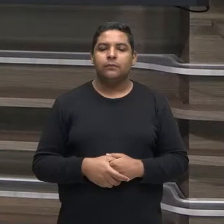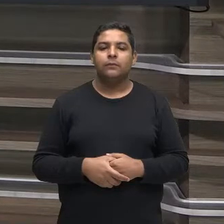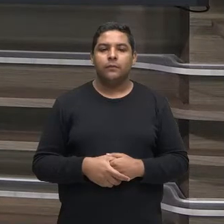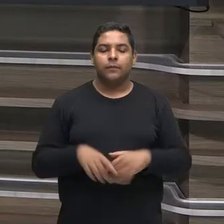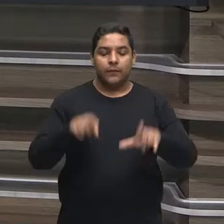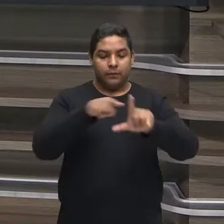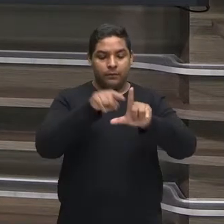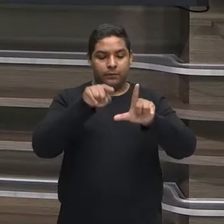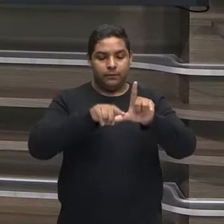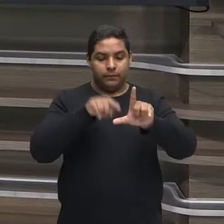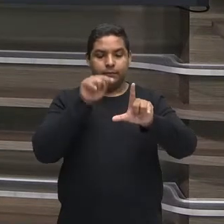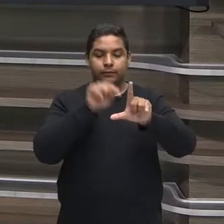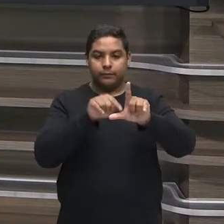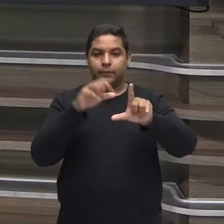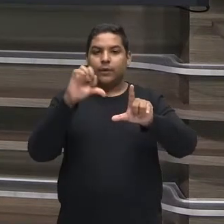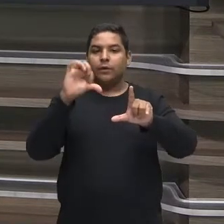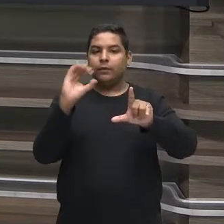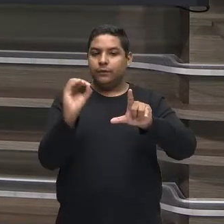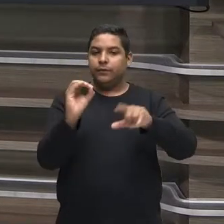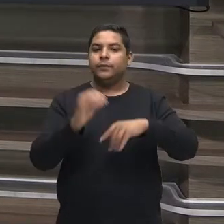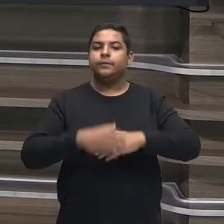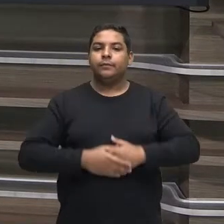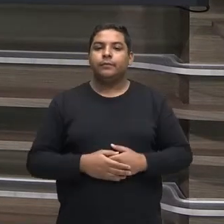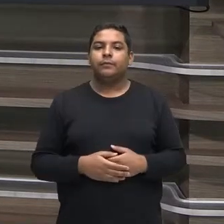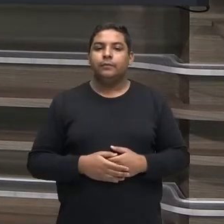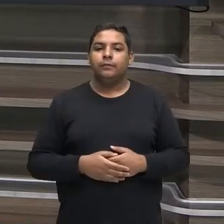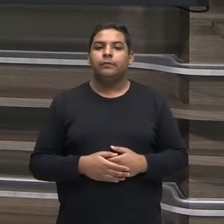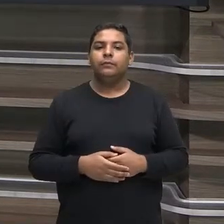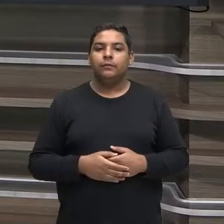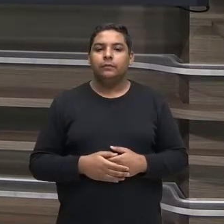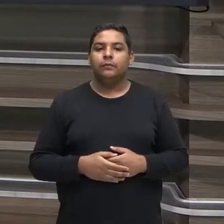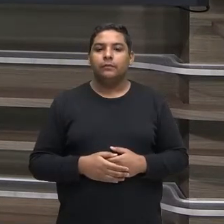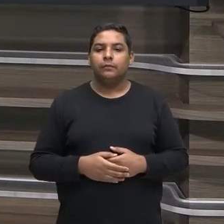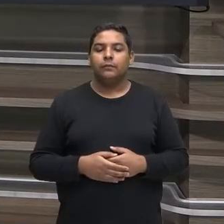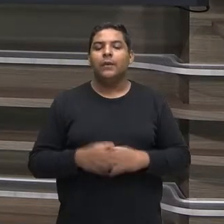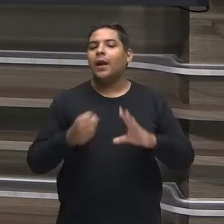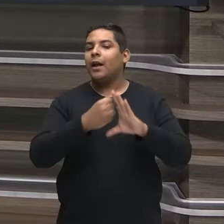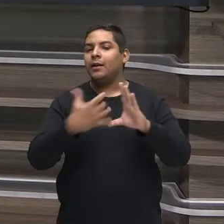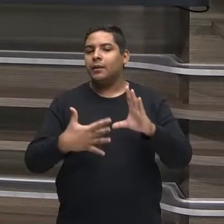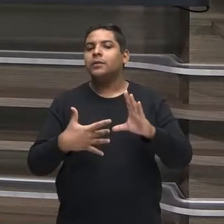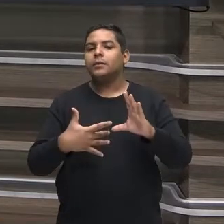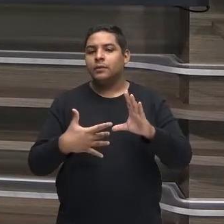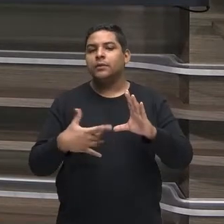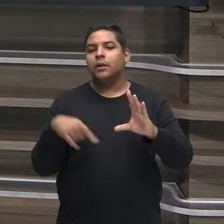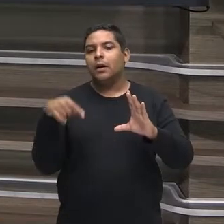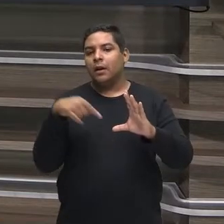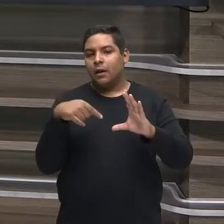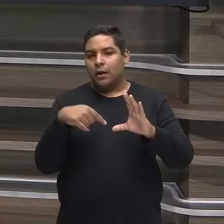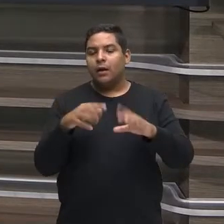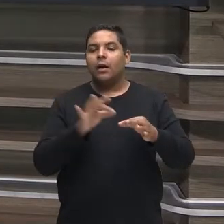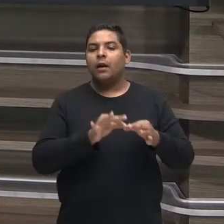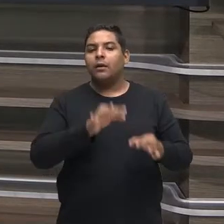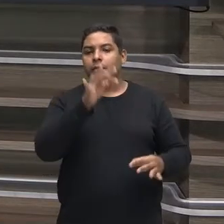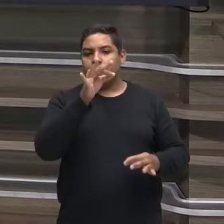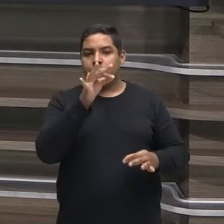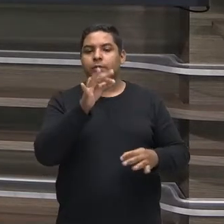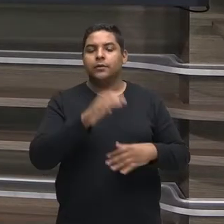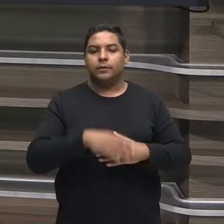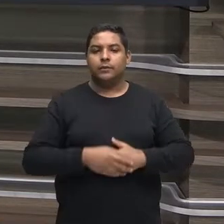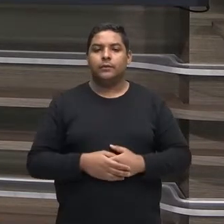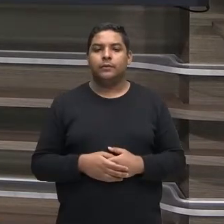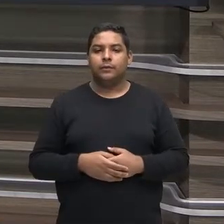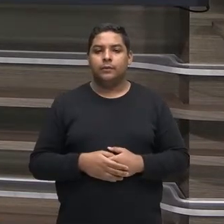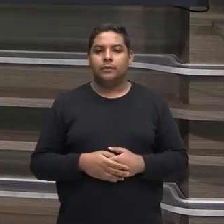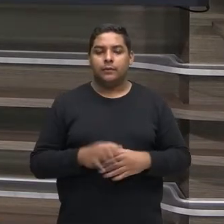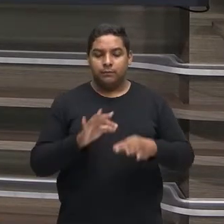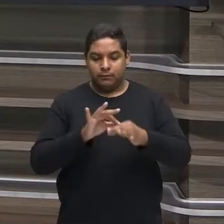graus. A existência do ângulo de 90 graus, ele vai caracterizar que aquele segmento é a altura. Identificado a